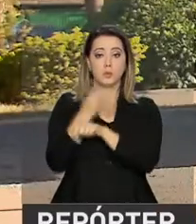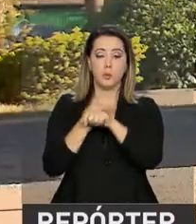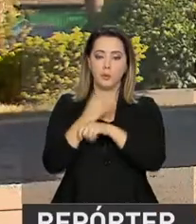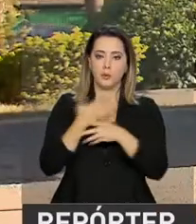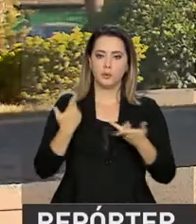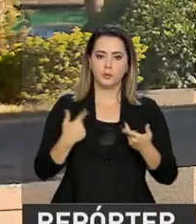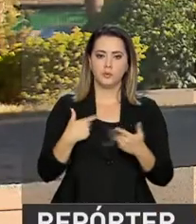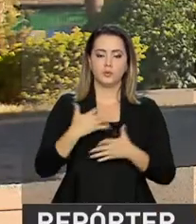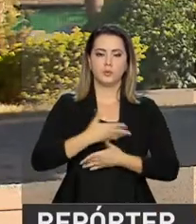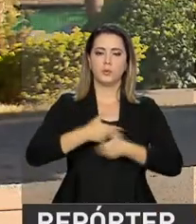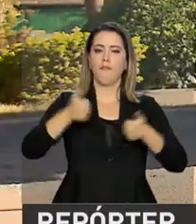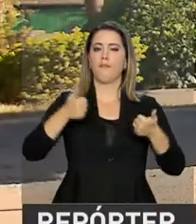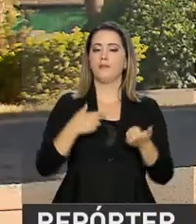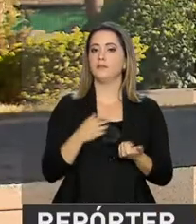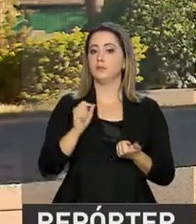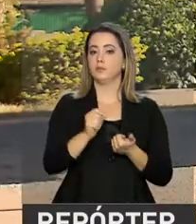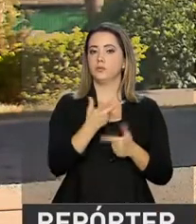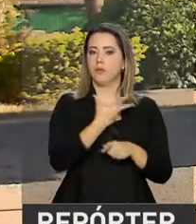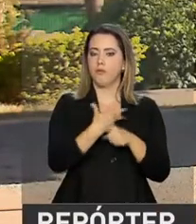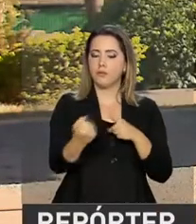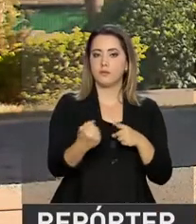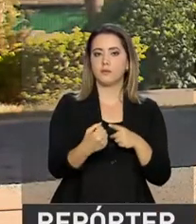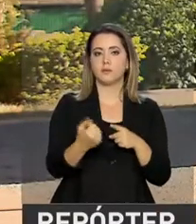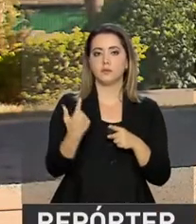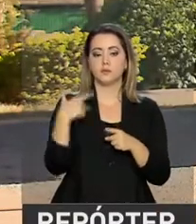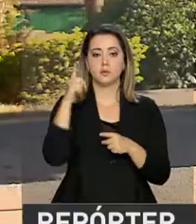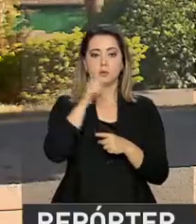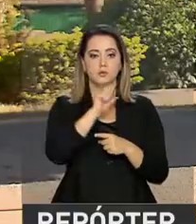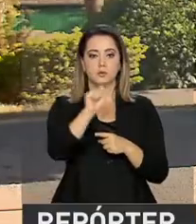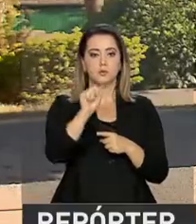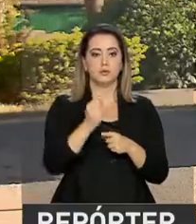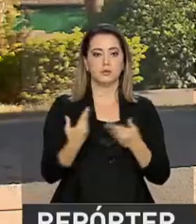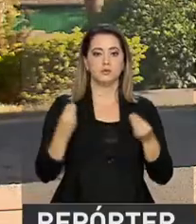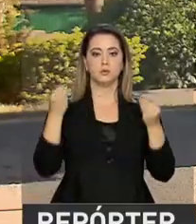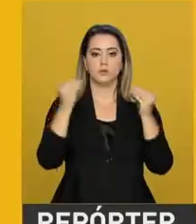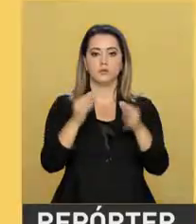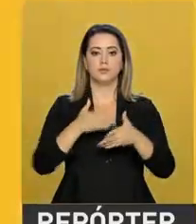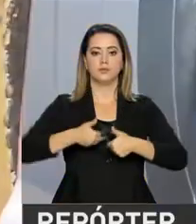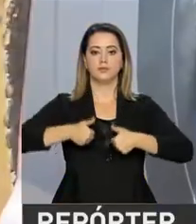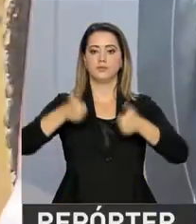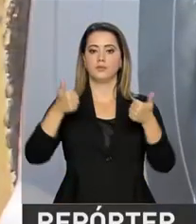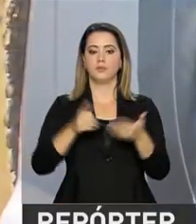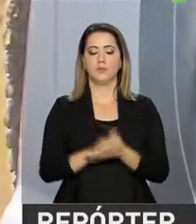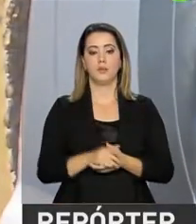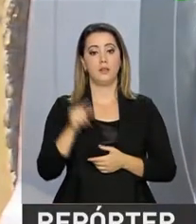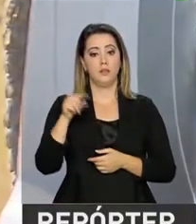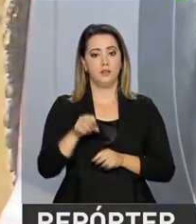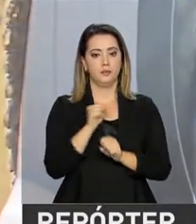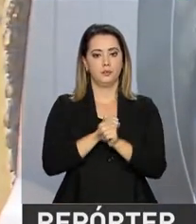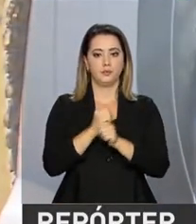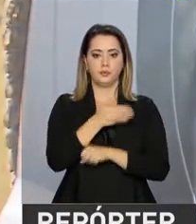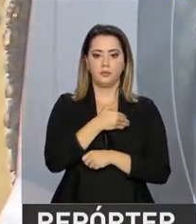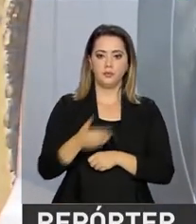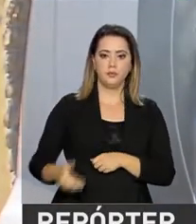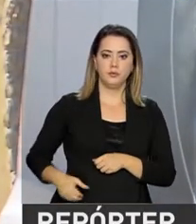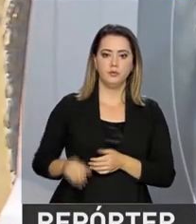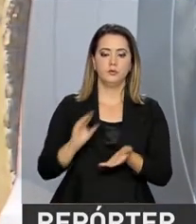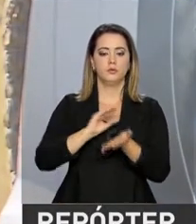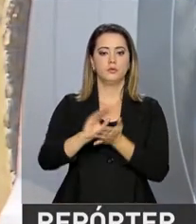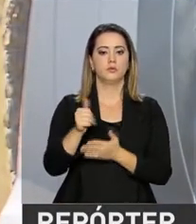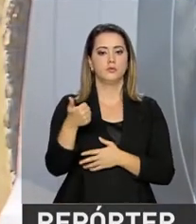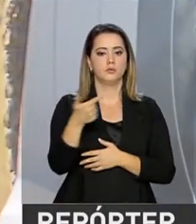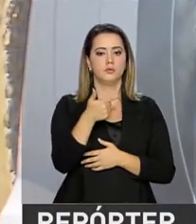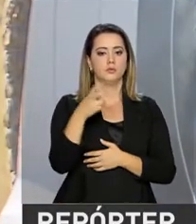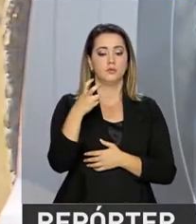de superação, de alcançar e dar o seu melhor. Para esse ano, o governo destinou cerca de